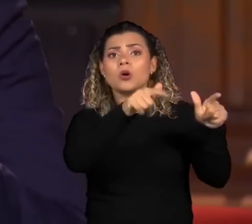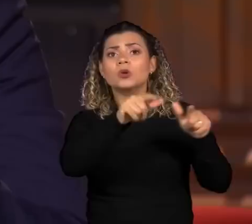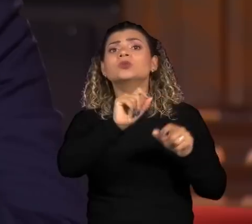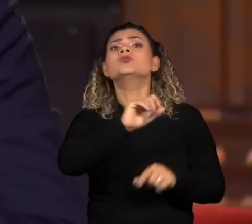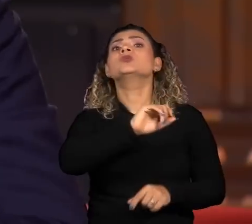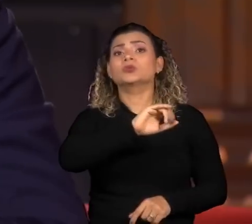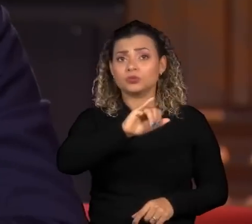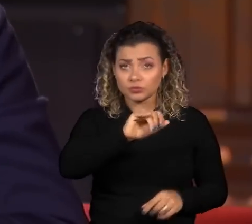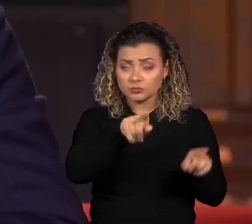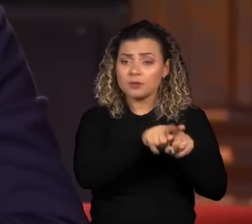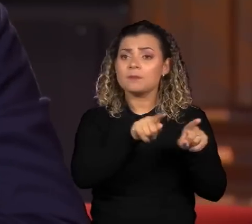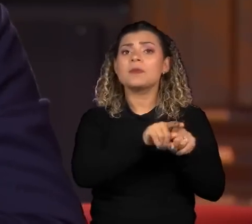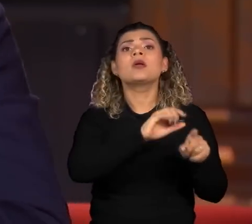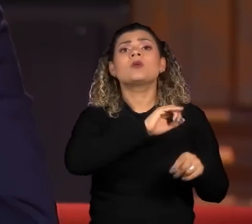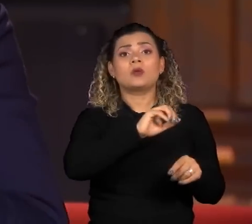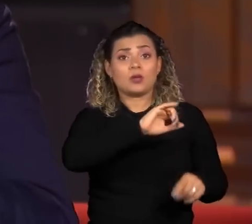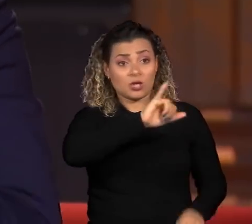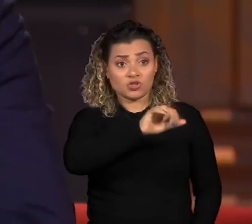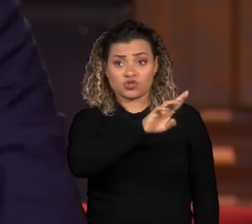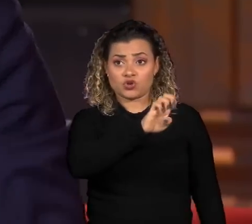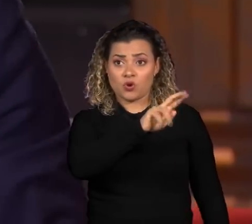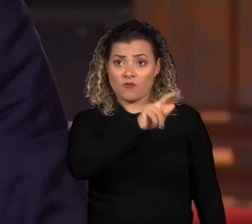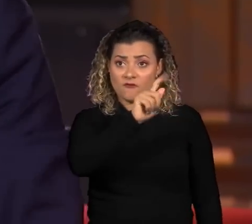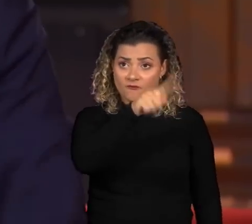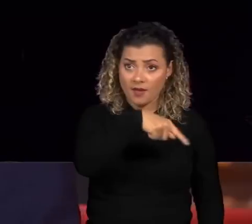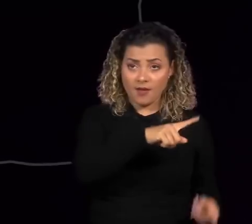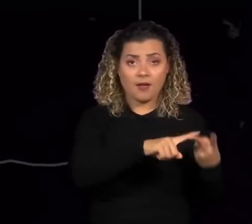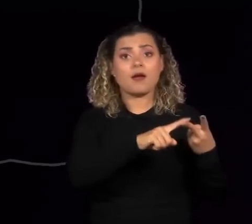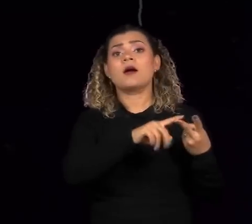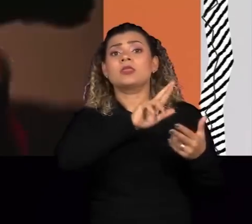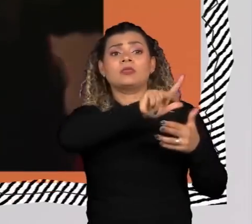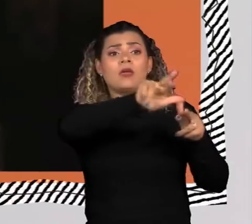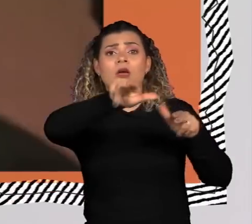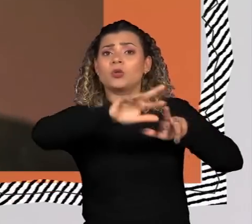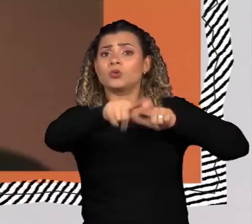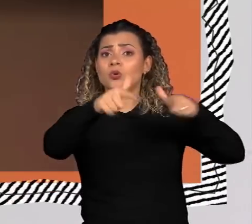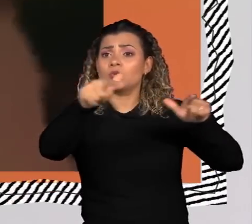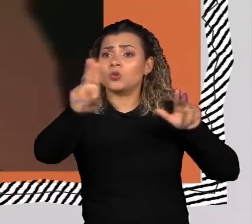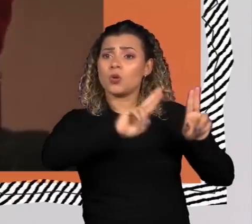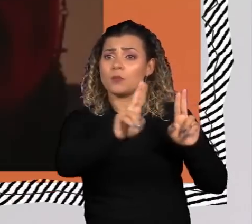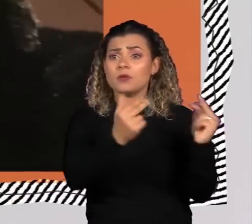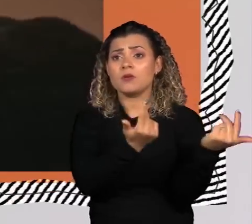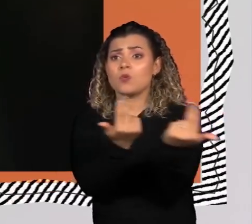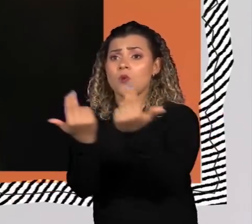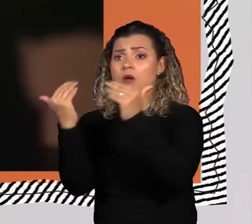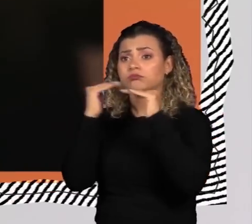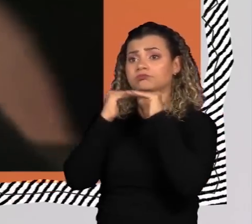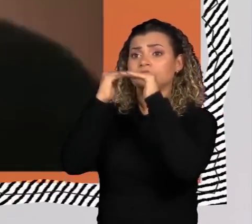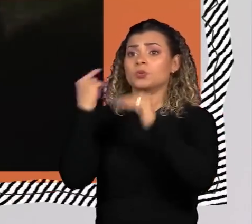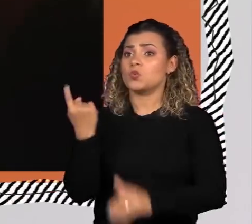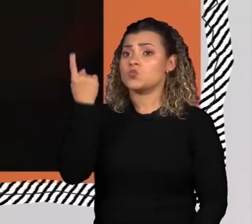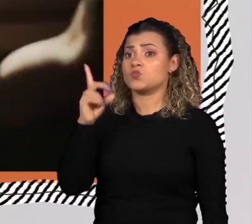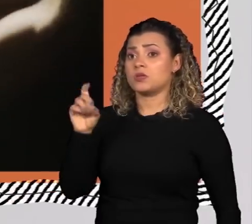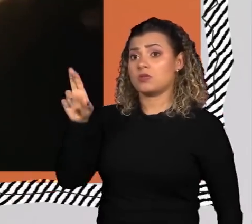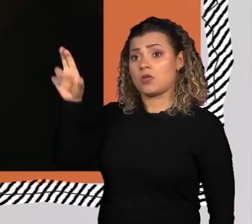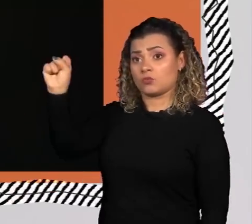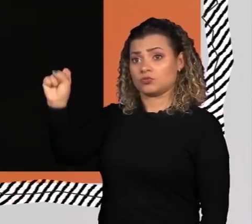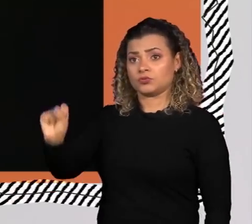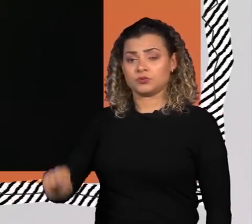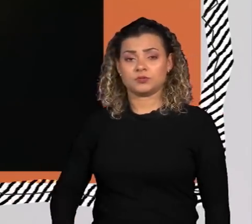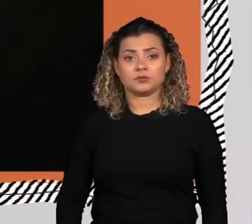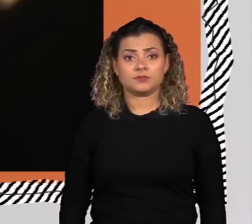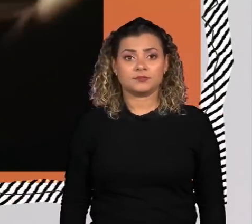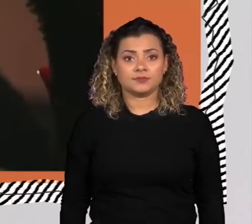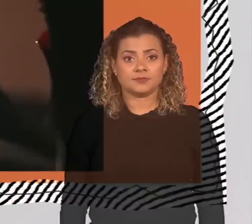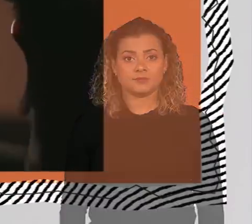Jeová, Deus não sei o que lá, é tudo mesmo. Ameaçam de morte os meus, quando foi que tudo se perdeu? Percebe como